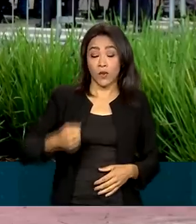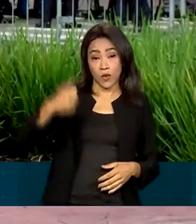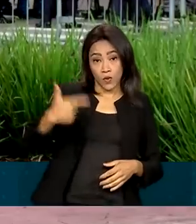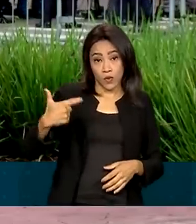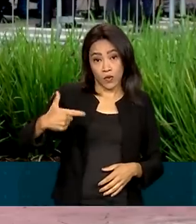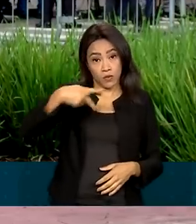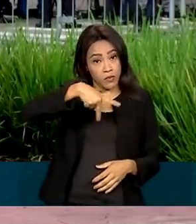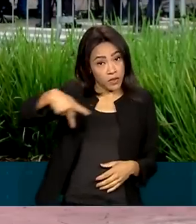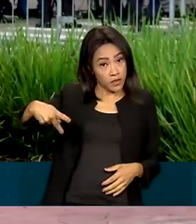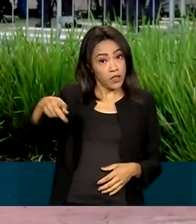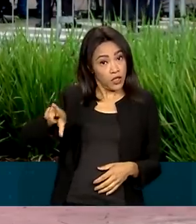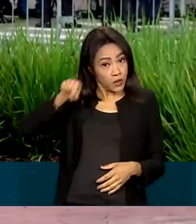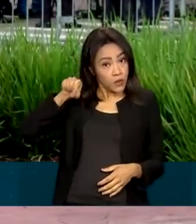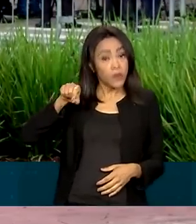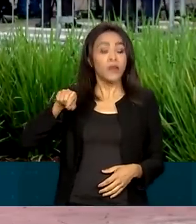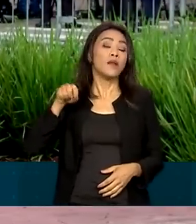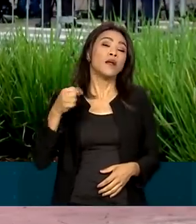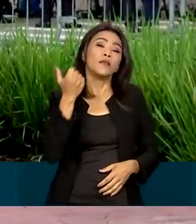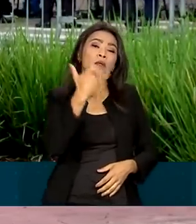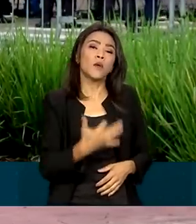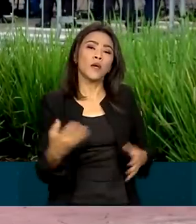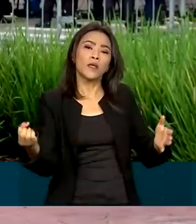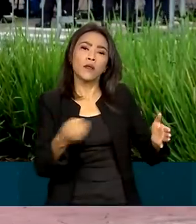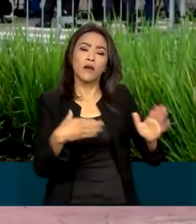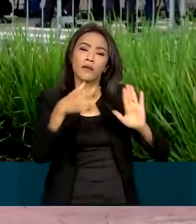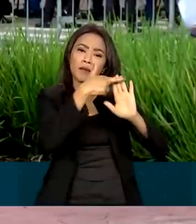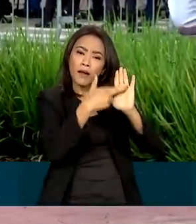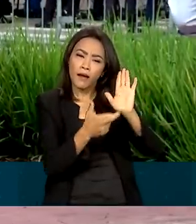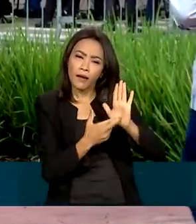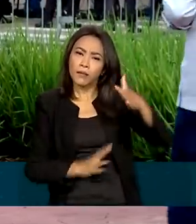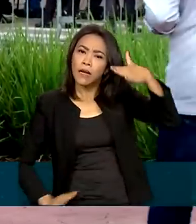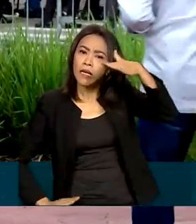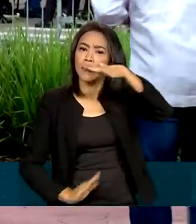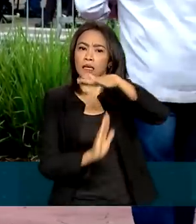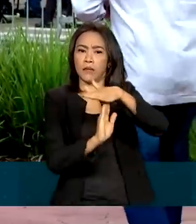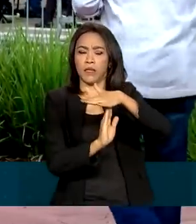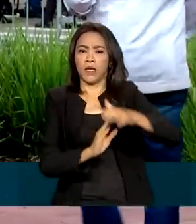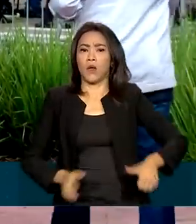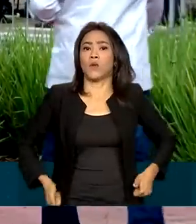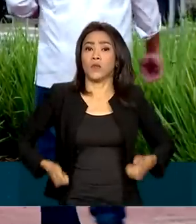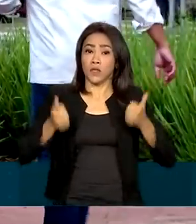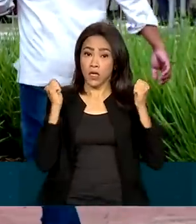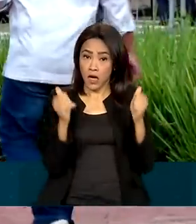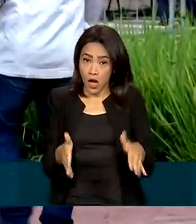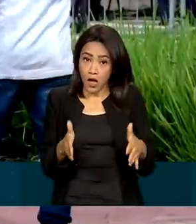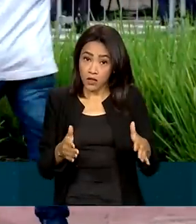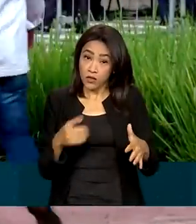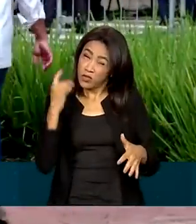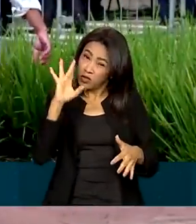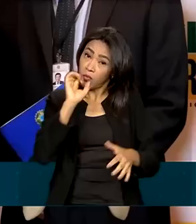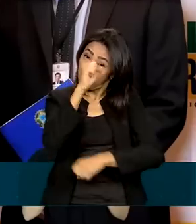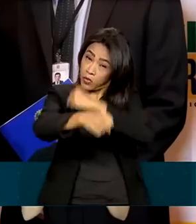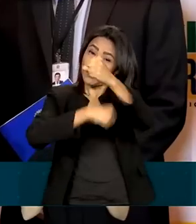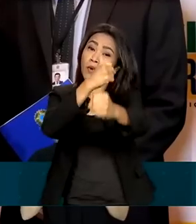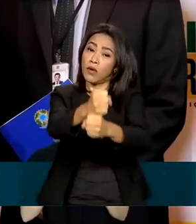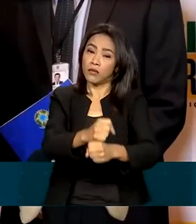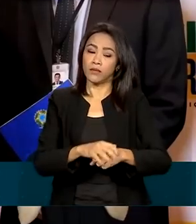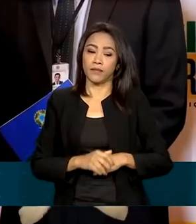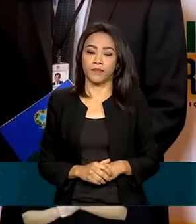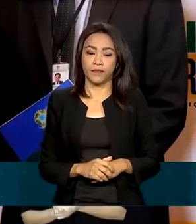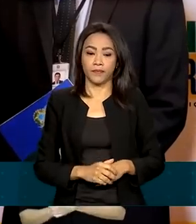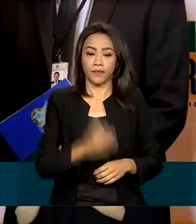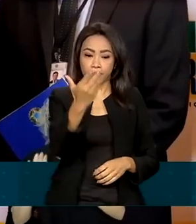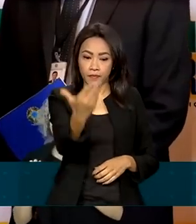que a discussão sobre novas regras para limitar os gastos públicos deve ficar para o ano que vem. A partir, acho